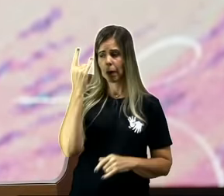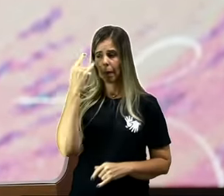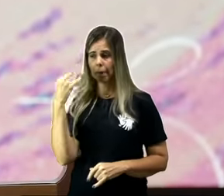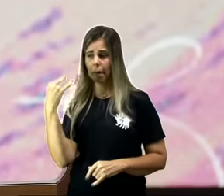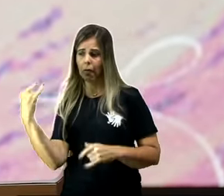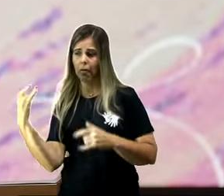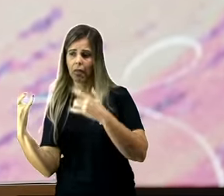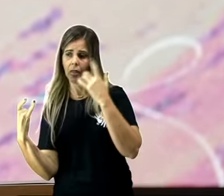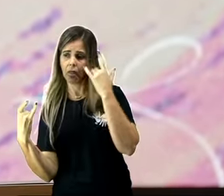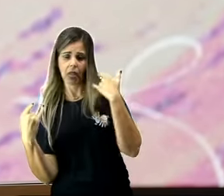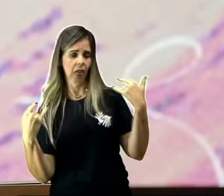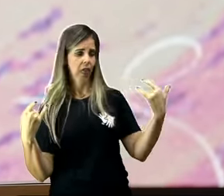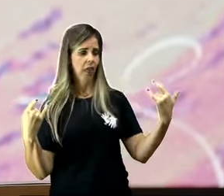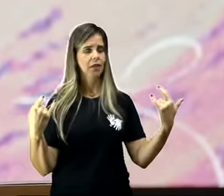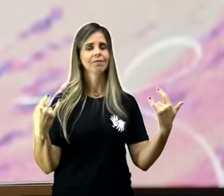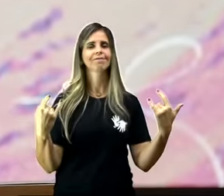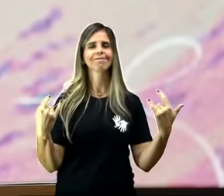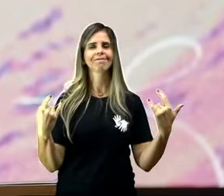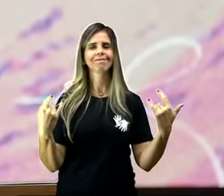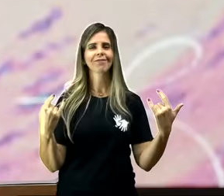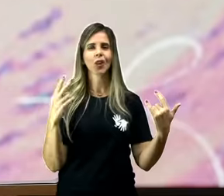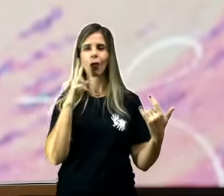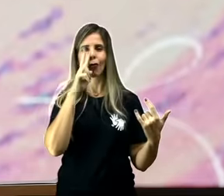problema, Deus está te levando para o propósito.